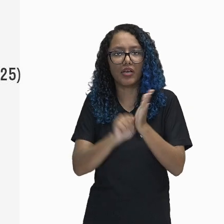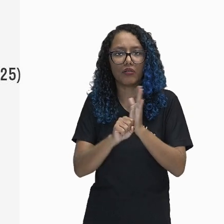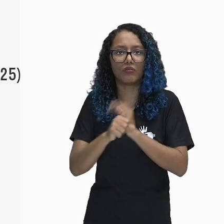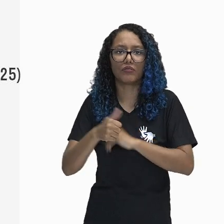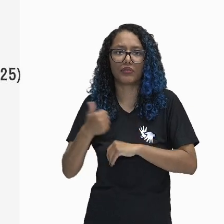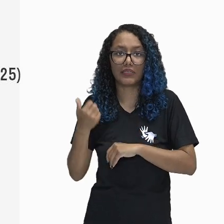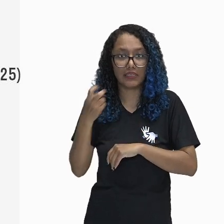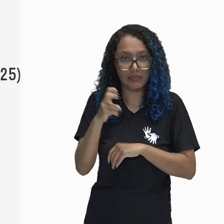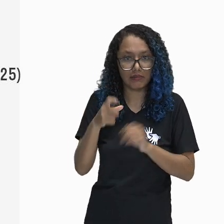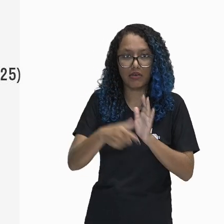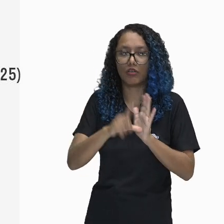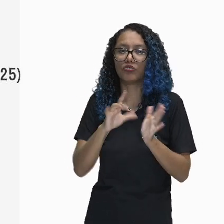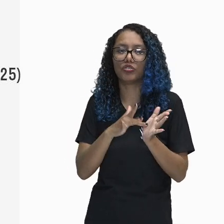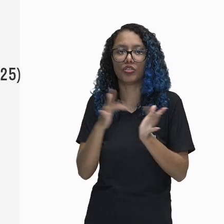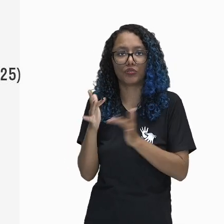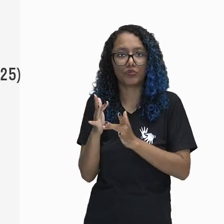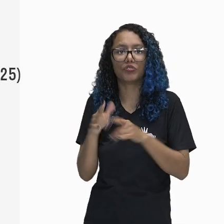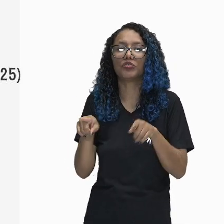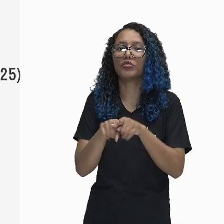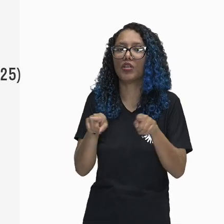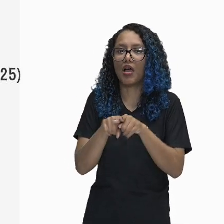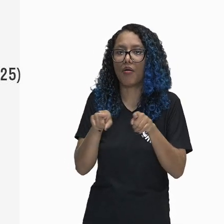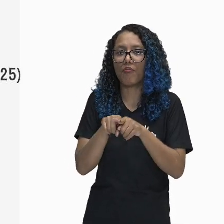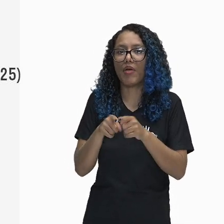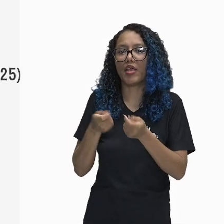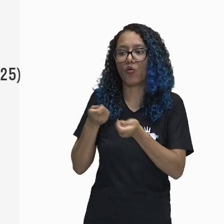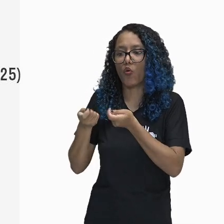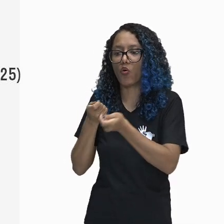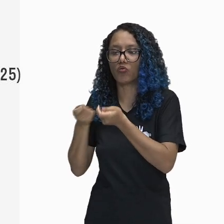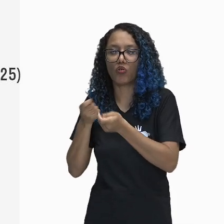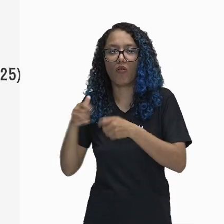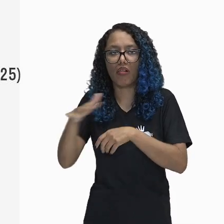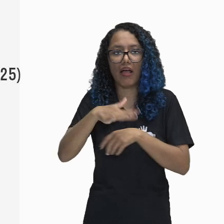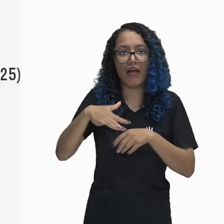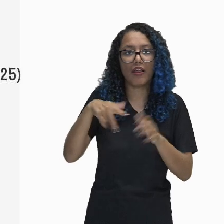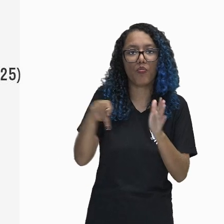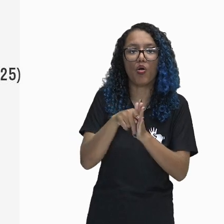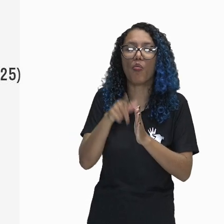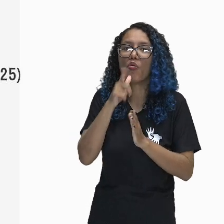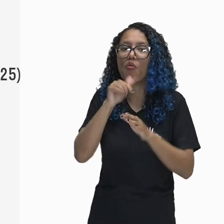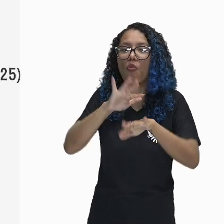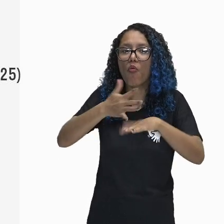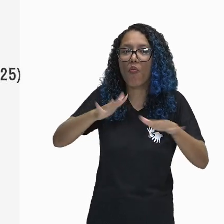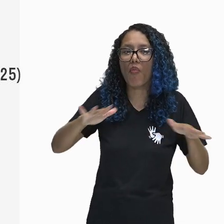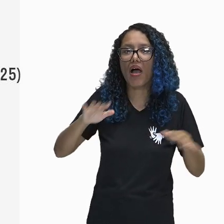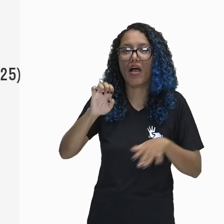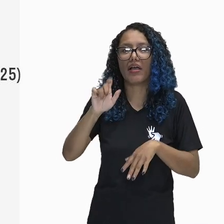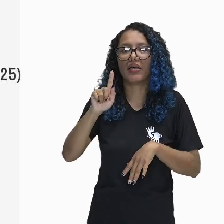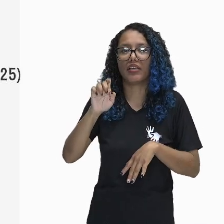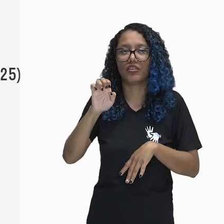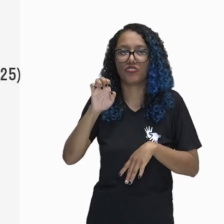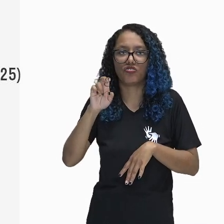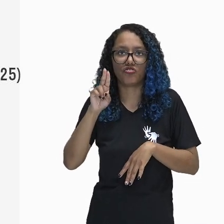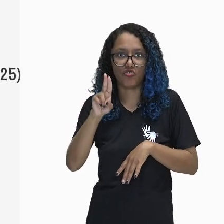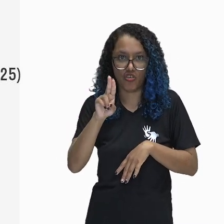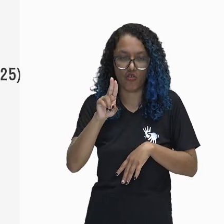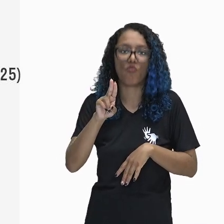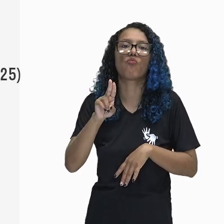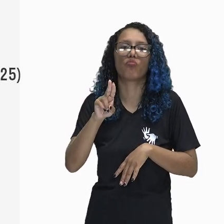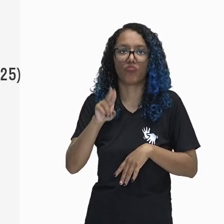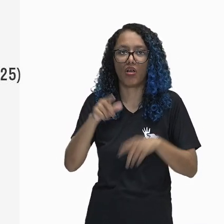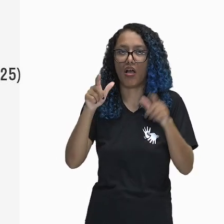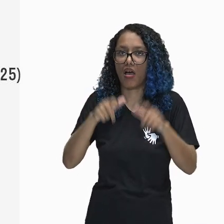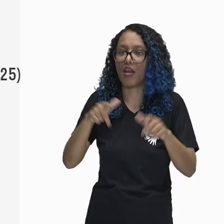civilização ela está, a priori, dominando ali a civilização grega, ou melhor, o território onde hoje é a